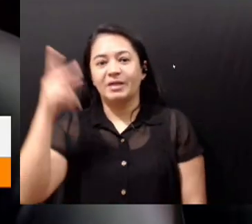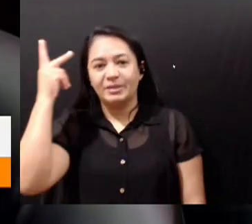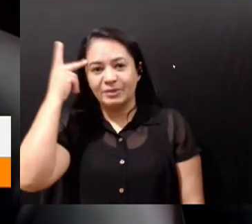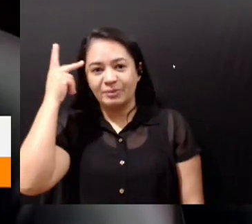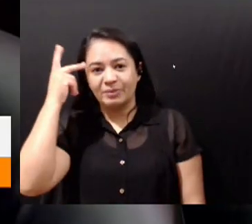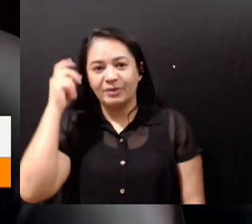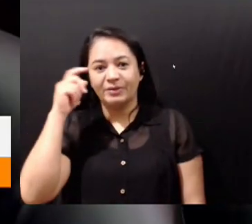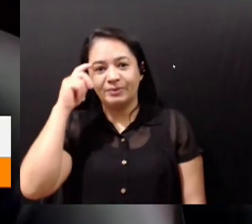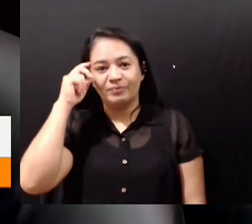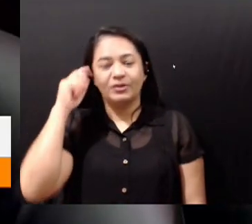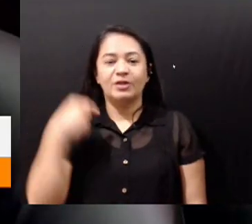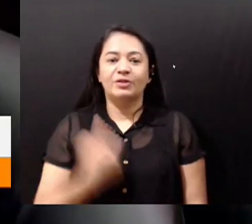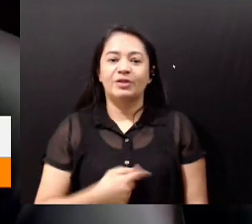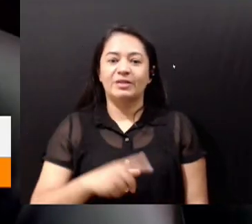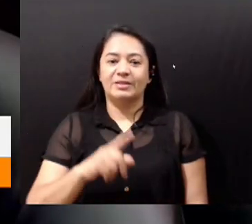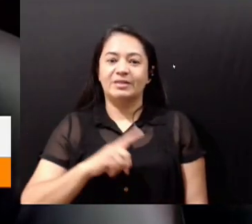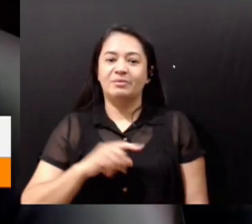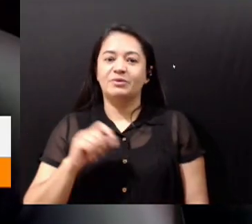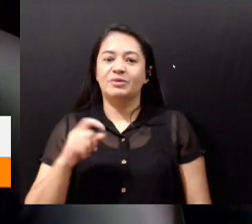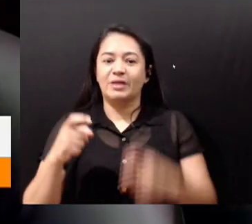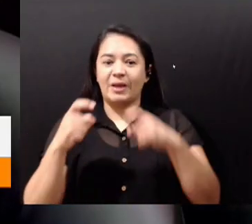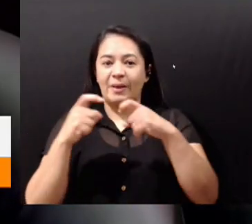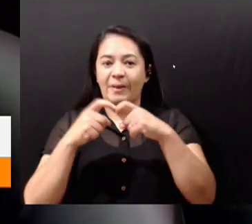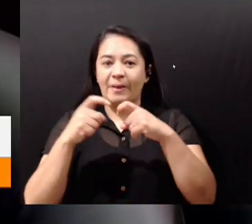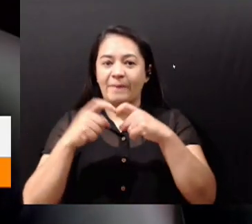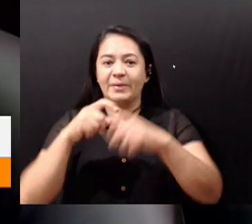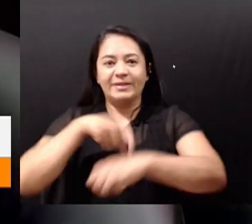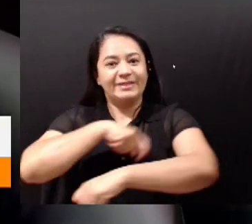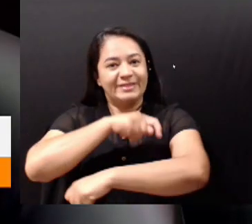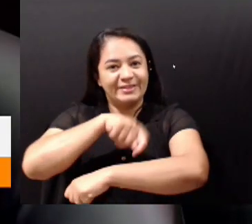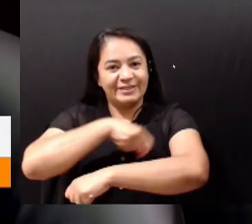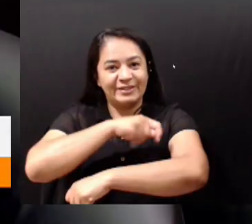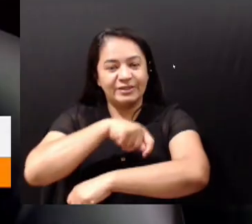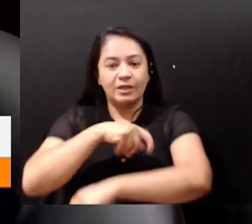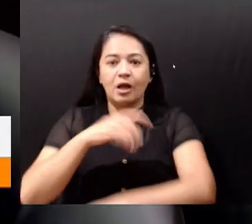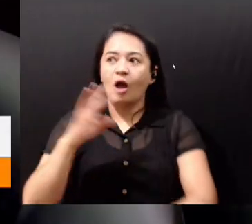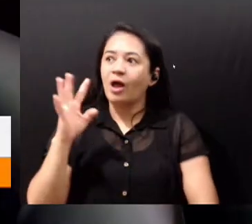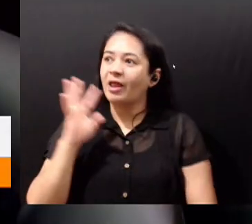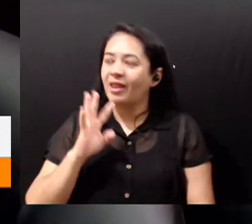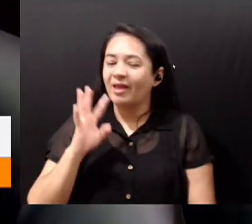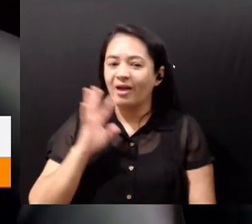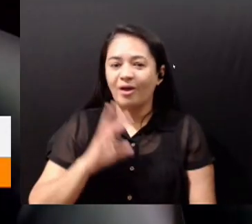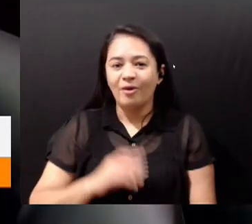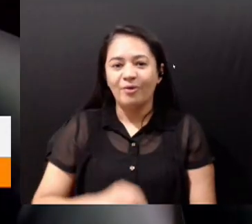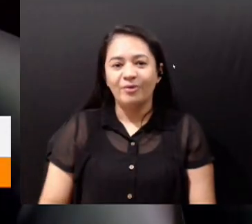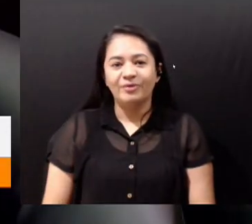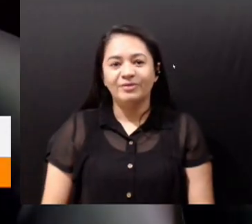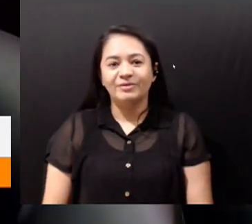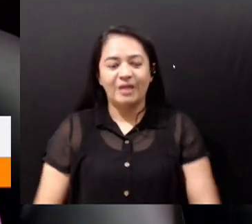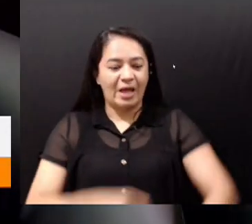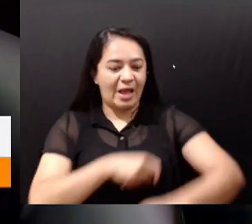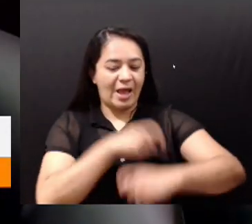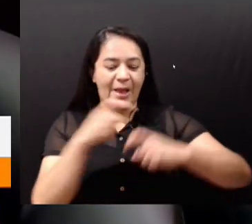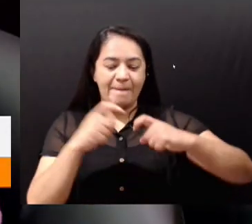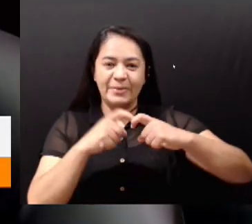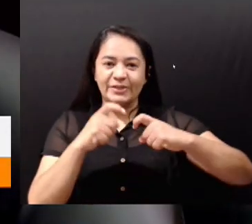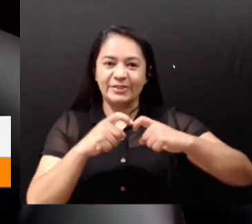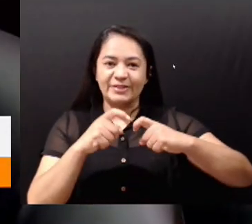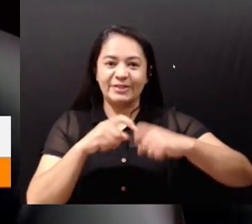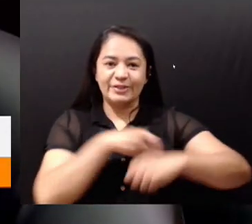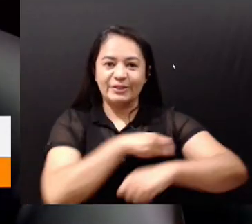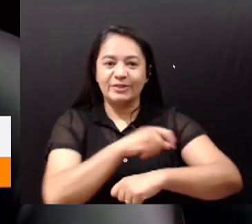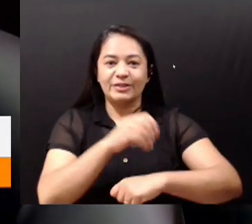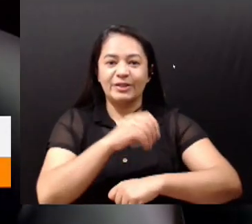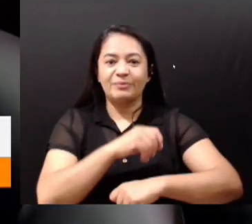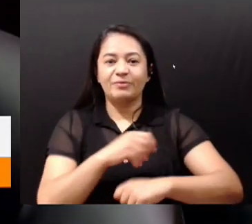medicina culinária. Uau, né? Que legal! Então, a medicina culinária é um curso, é um grupo,